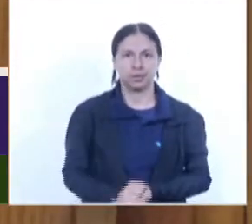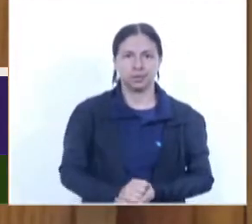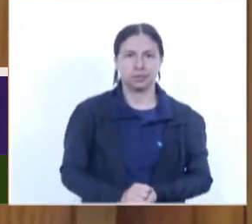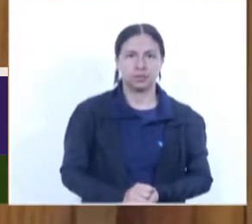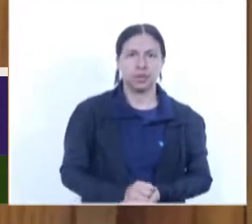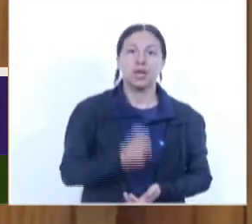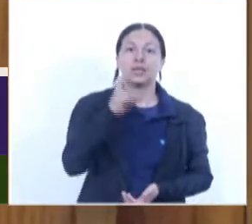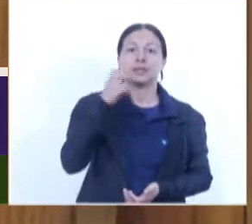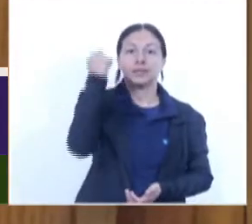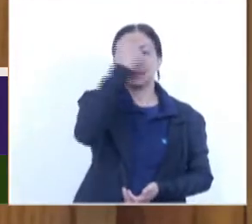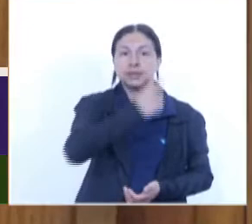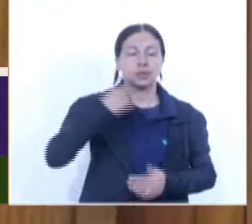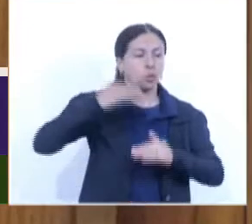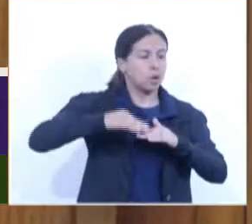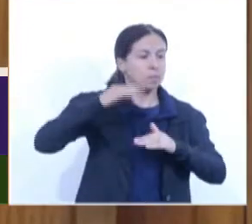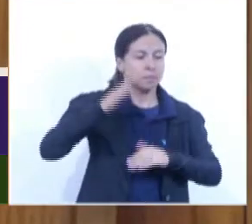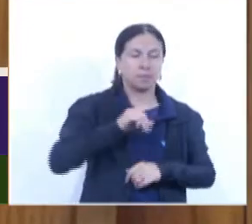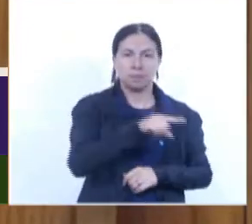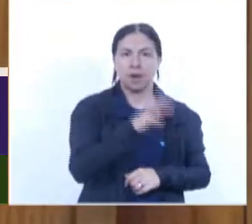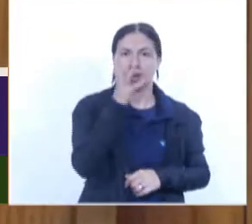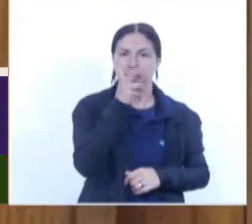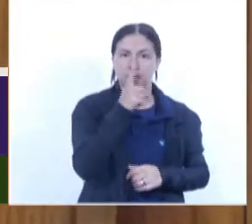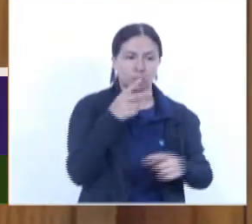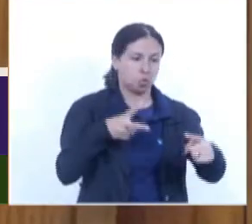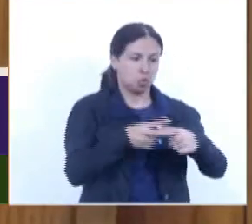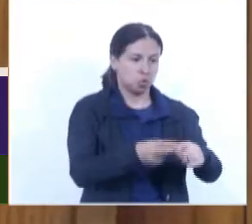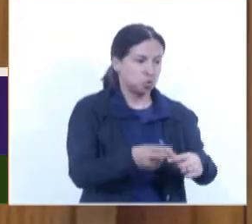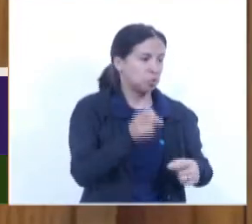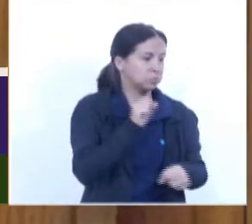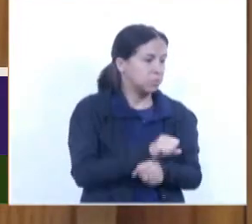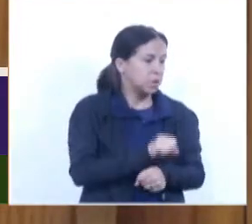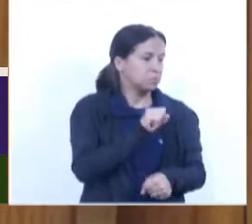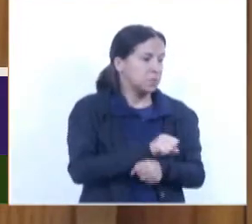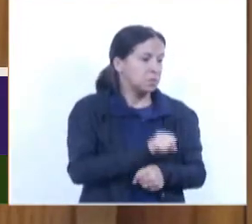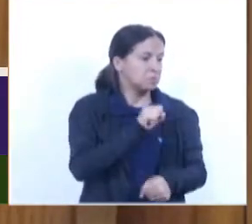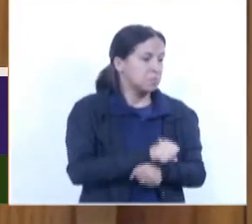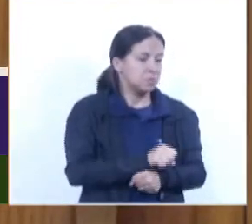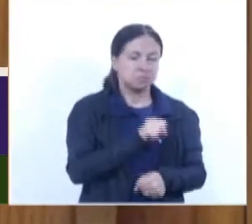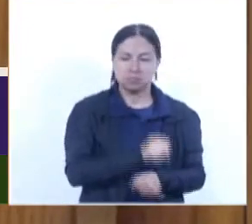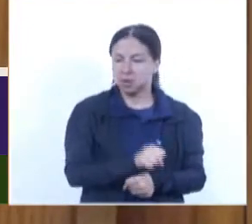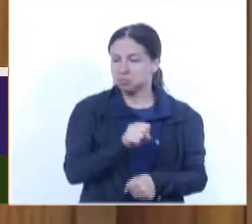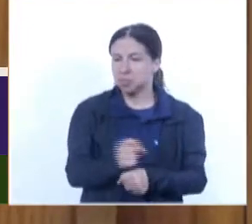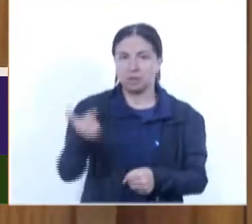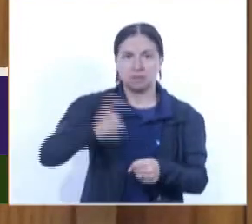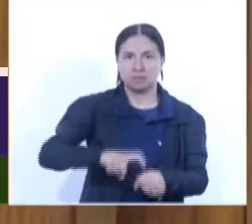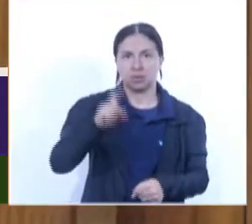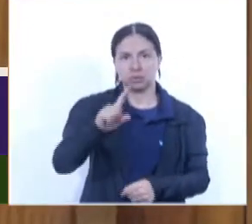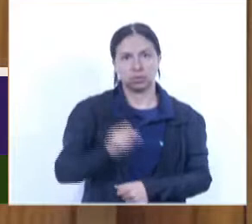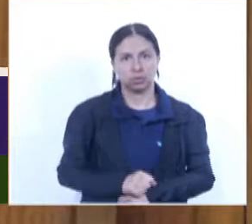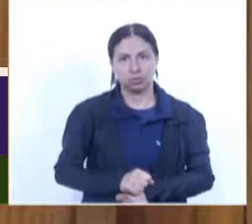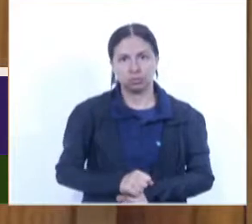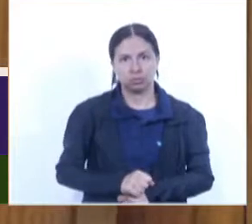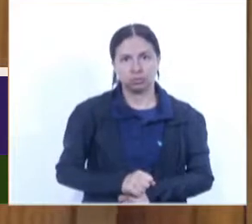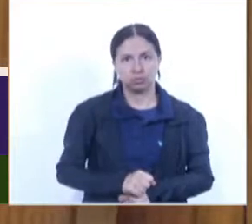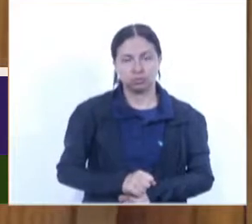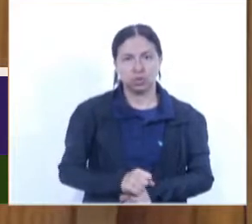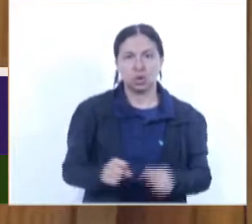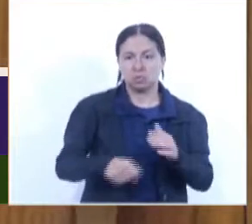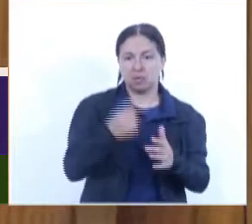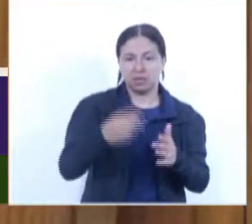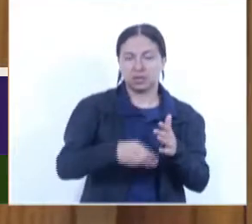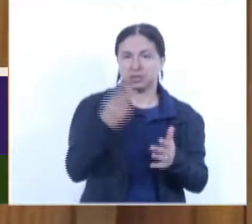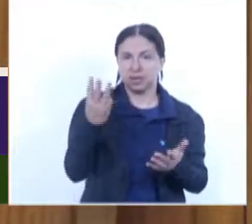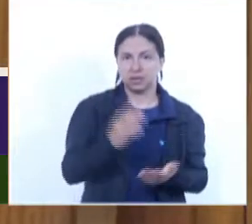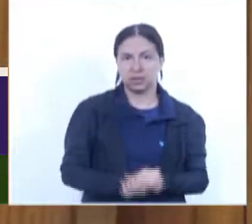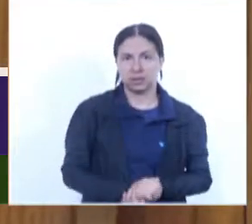falando mais pico de energia mais de quatro vezes então é preciso solucionar Queda de Energia constante no